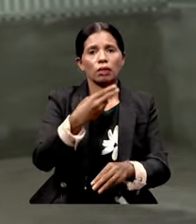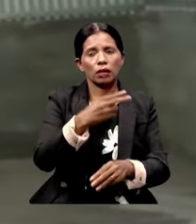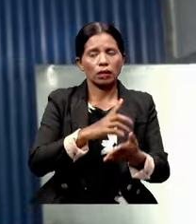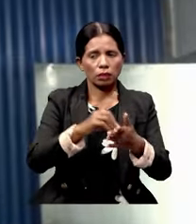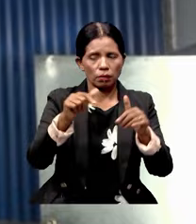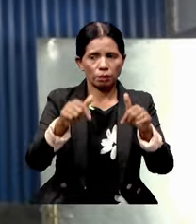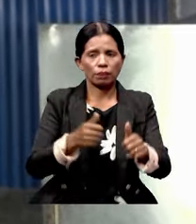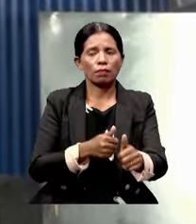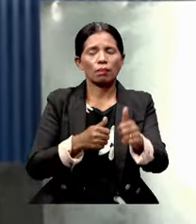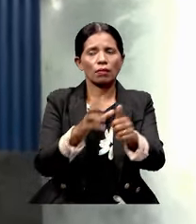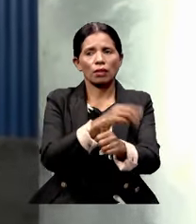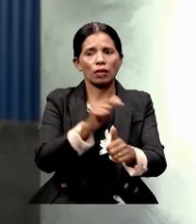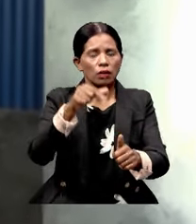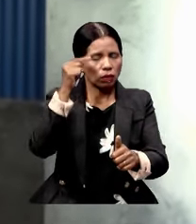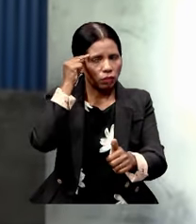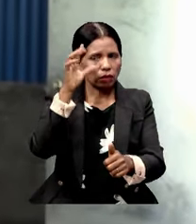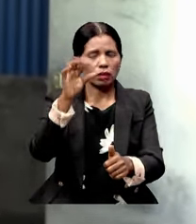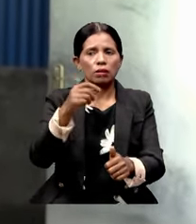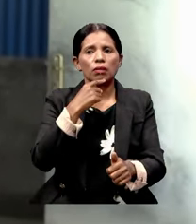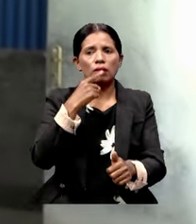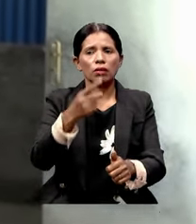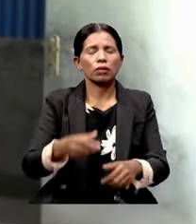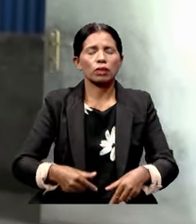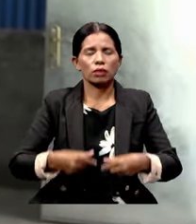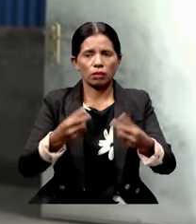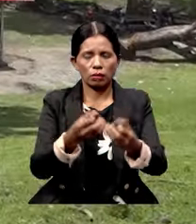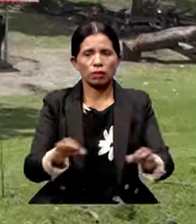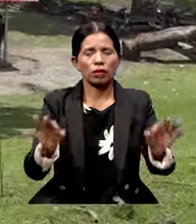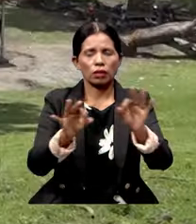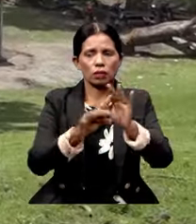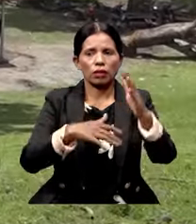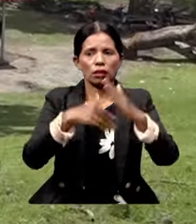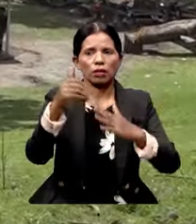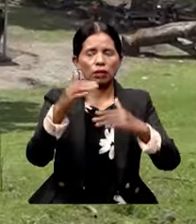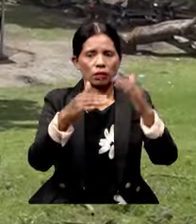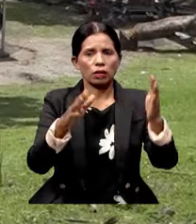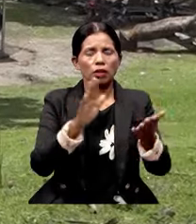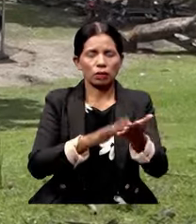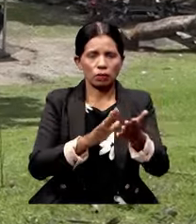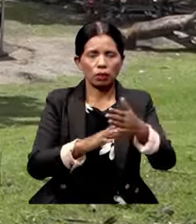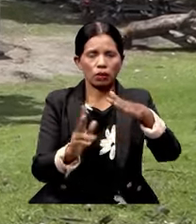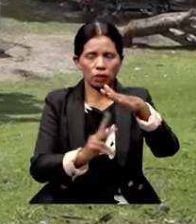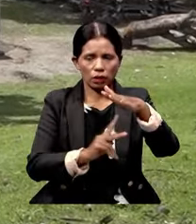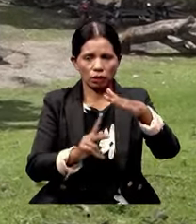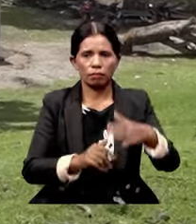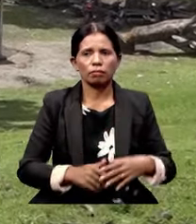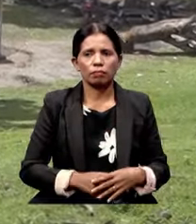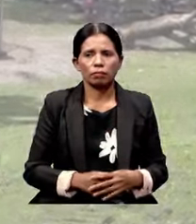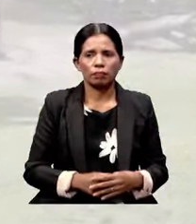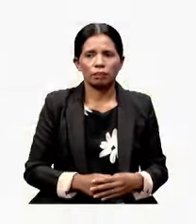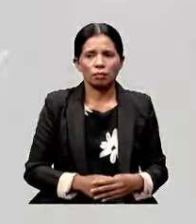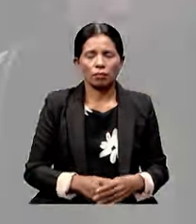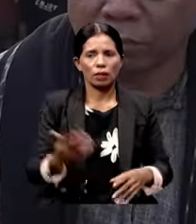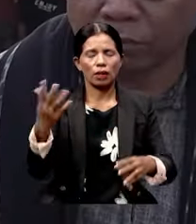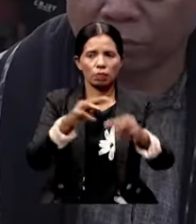Tuir Elio e a mandato governo da Cianiané se for prioridade da infraestrutura pré-escolar. Tem quatro e a município